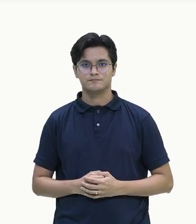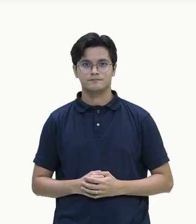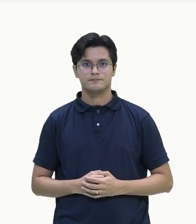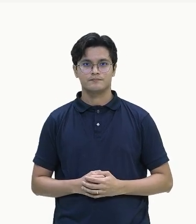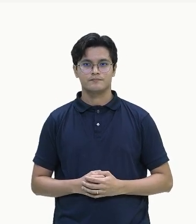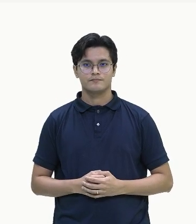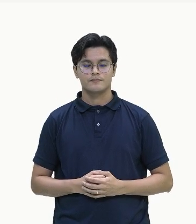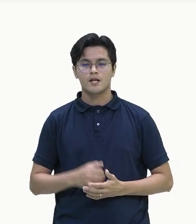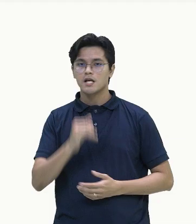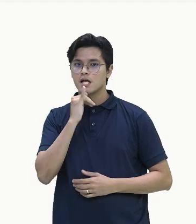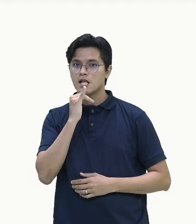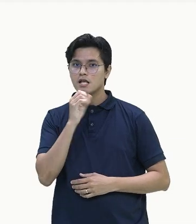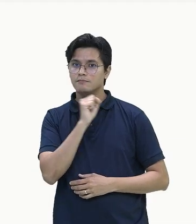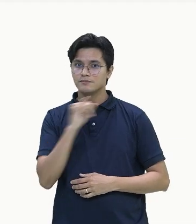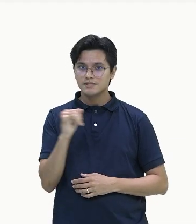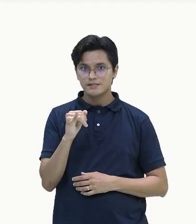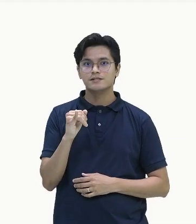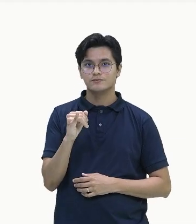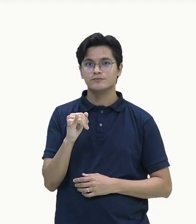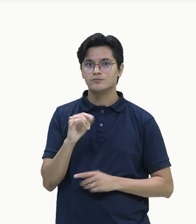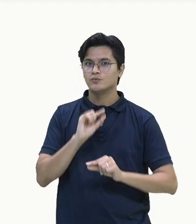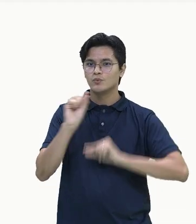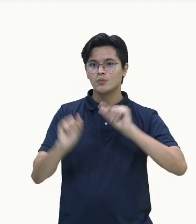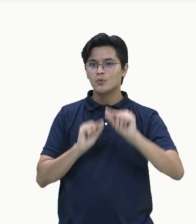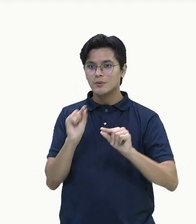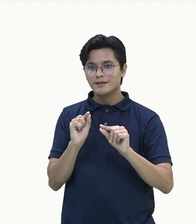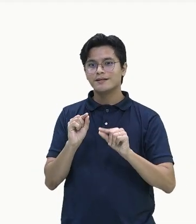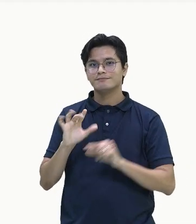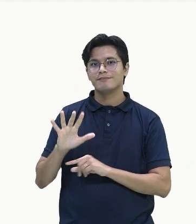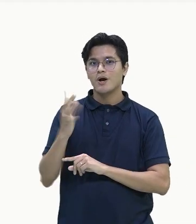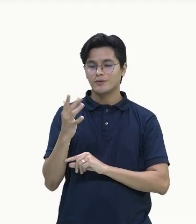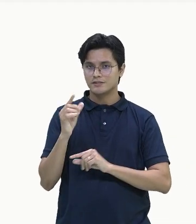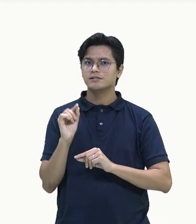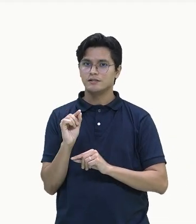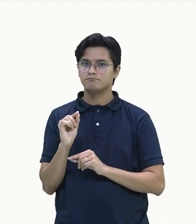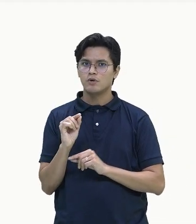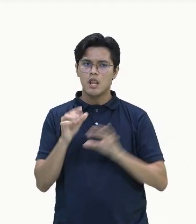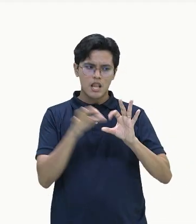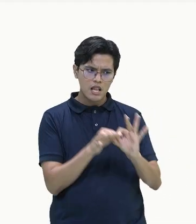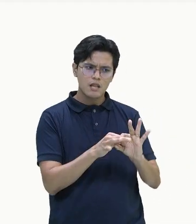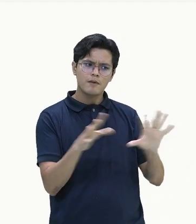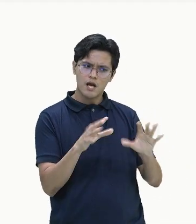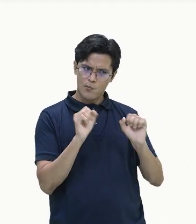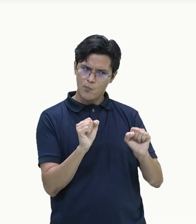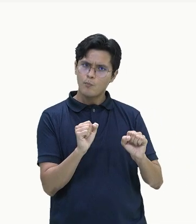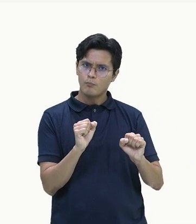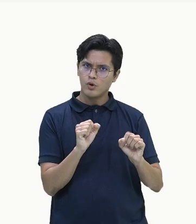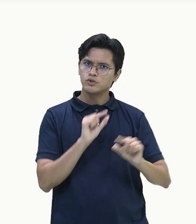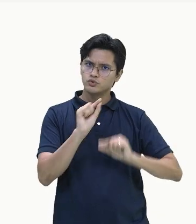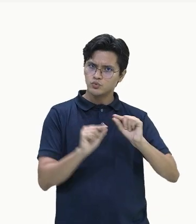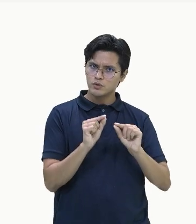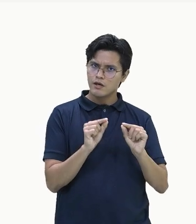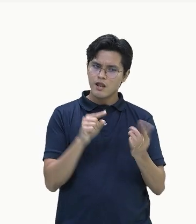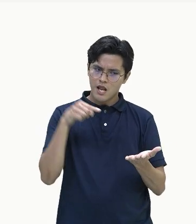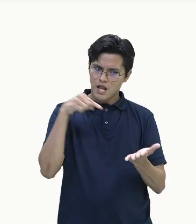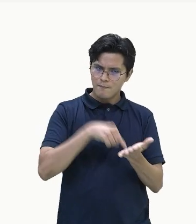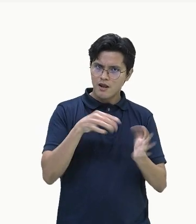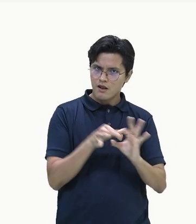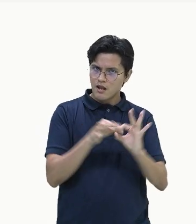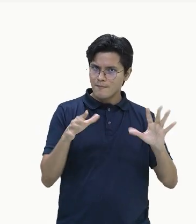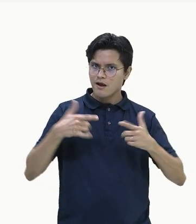para os militares, pode apertar o botão? Nós estaríamos numa situação bem difícil hoje, se tivéssemos por aqui, inclusive, né? Os mísseis